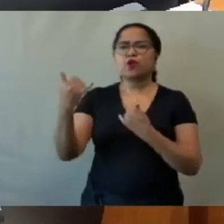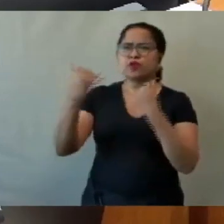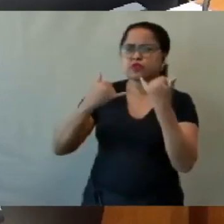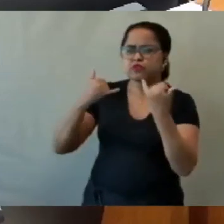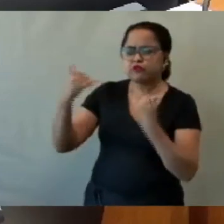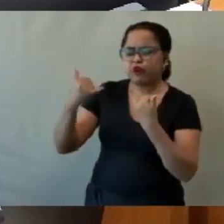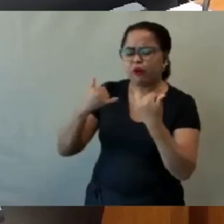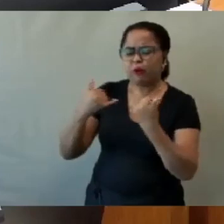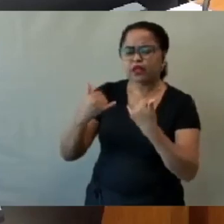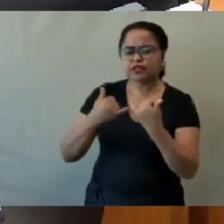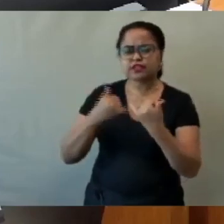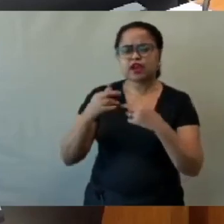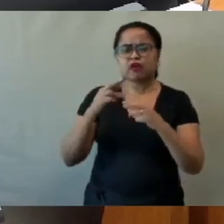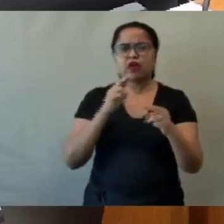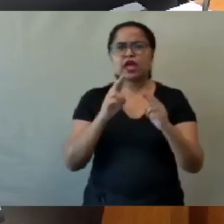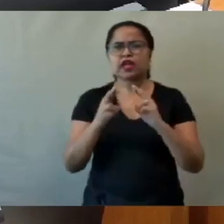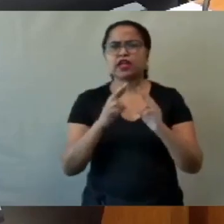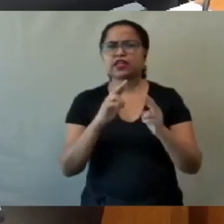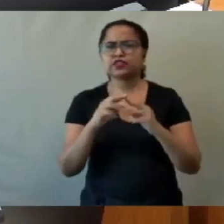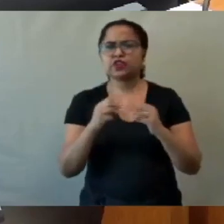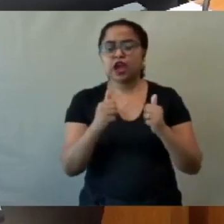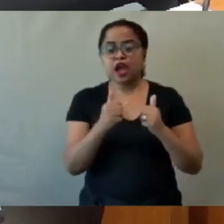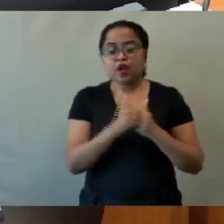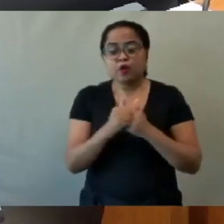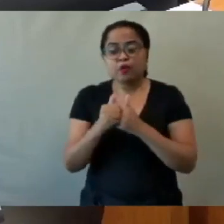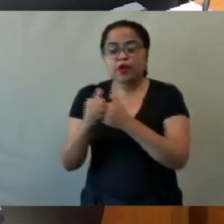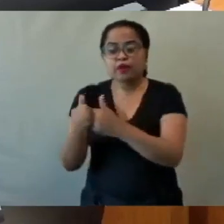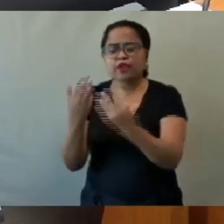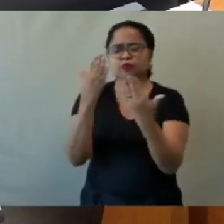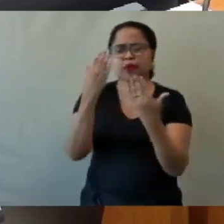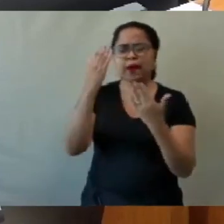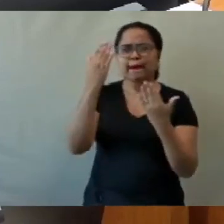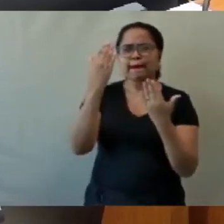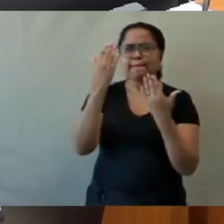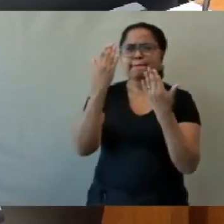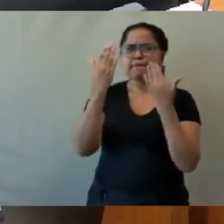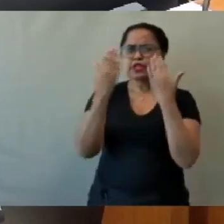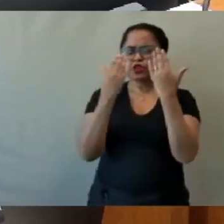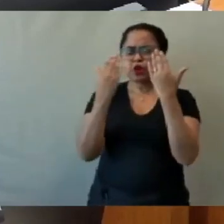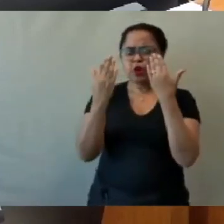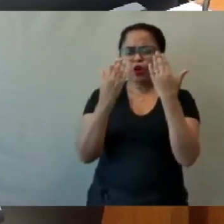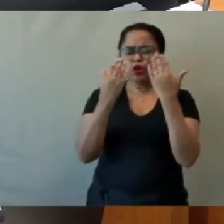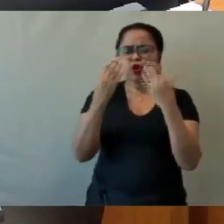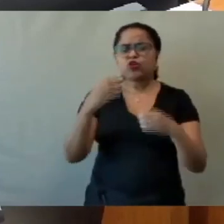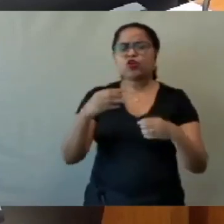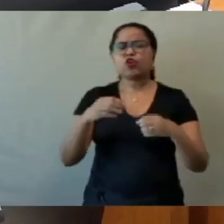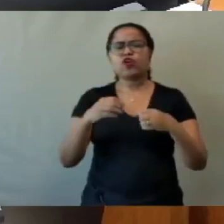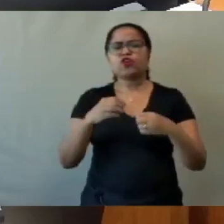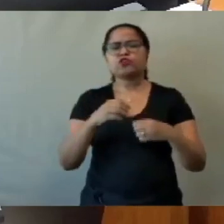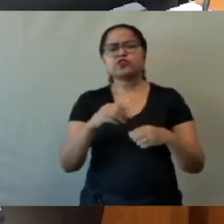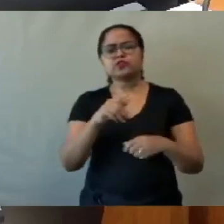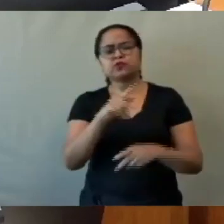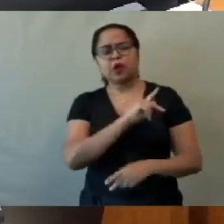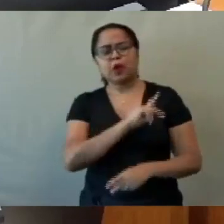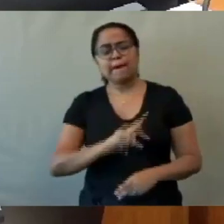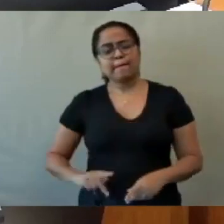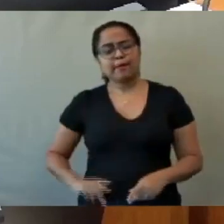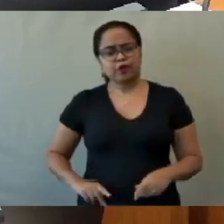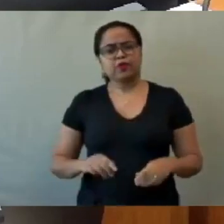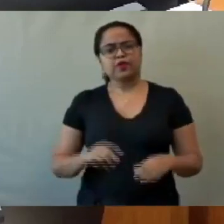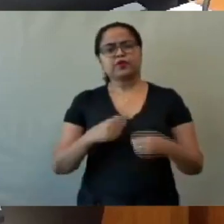relação a acompanhamento psicológico nas escolas públicas municipais de Belo Horizonte.